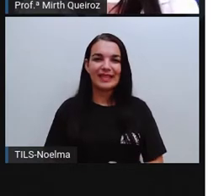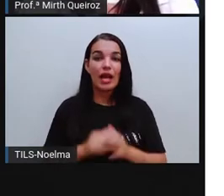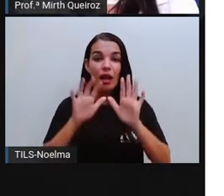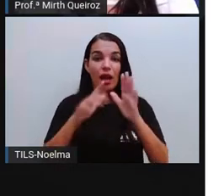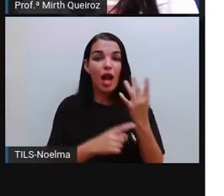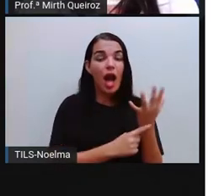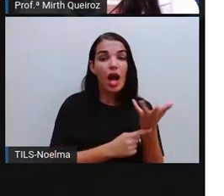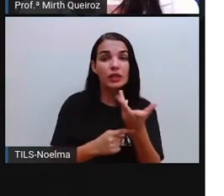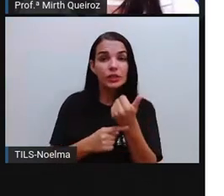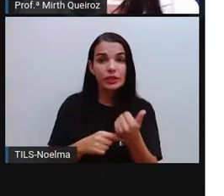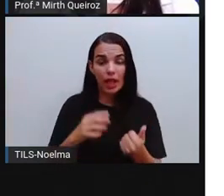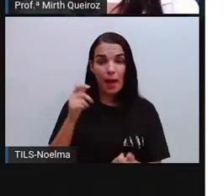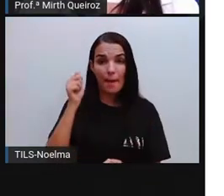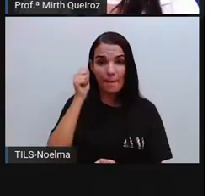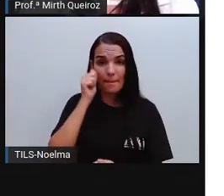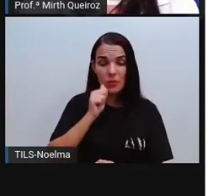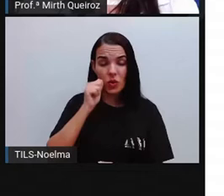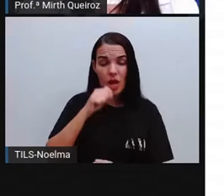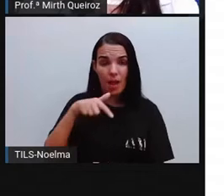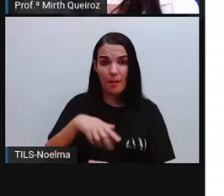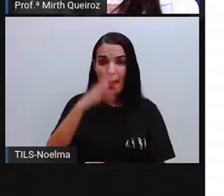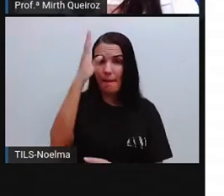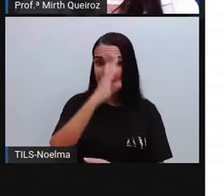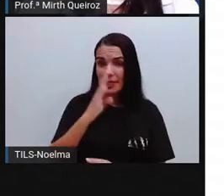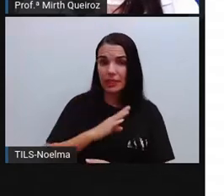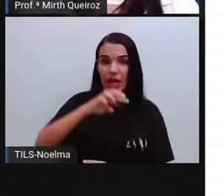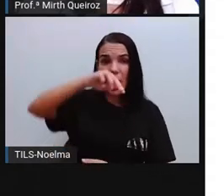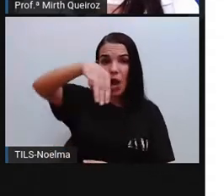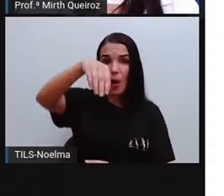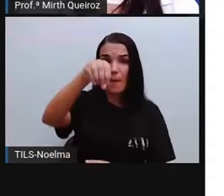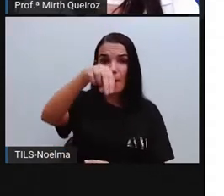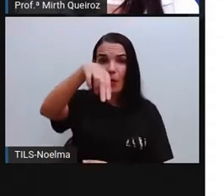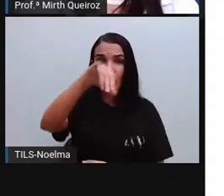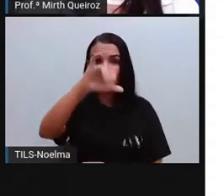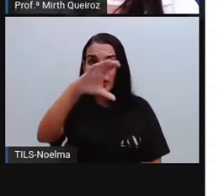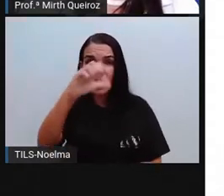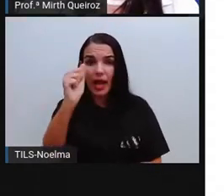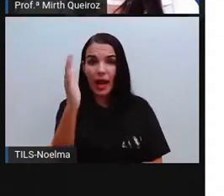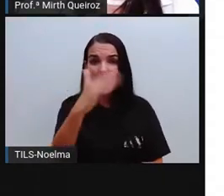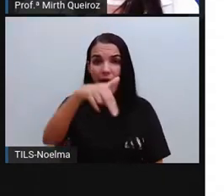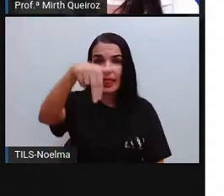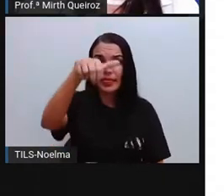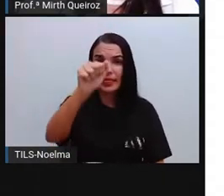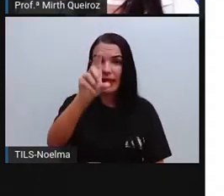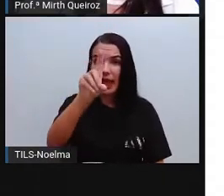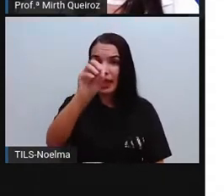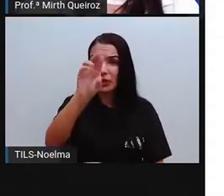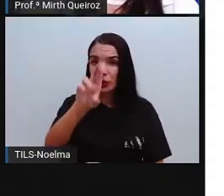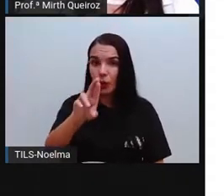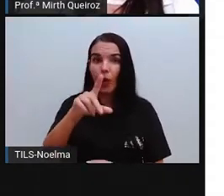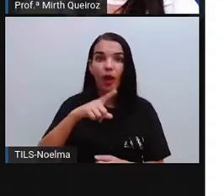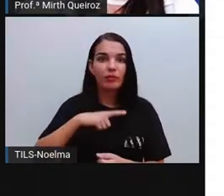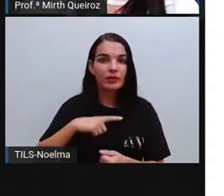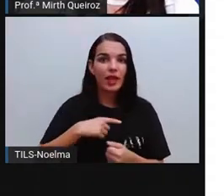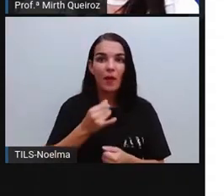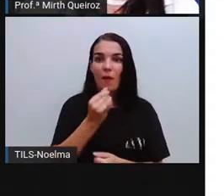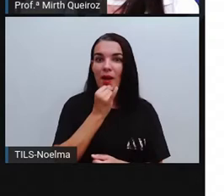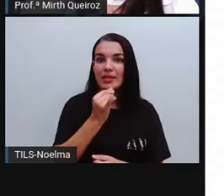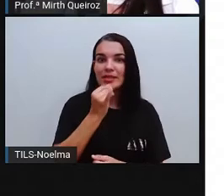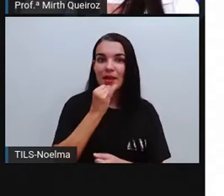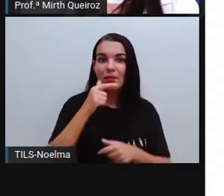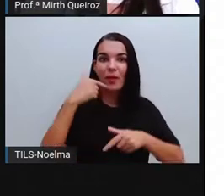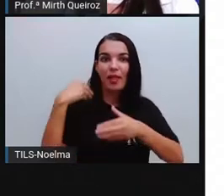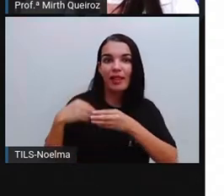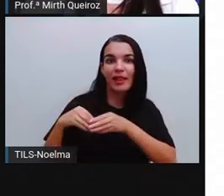A artista brasileira Mônica Nadeau é um exemplo e levou seu trabalho de pintura às paredes da periferia de São